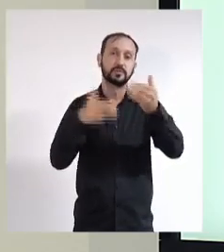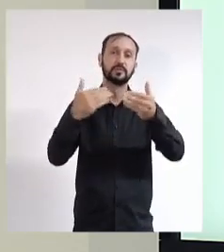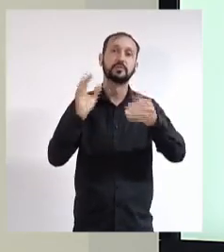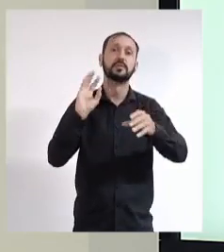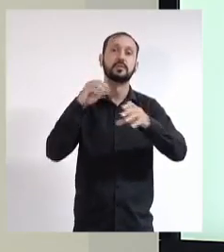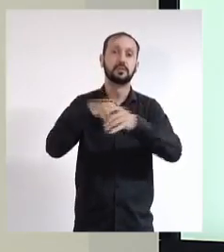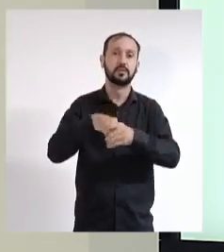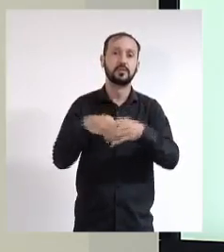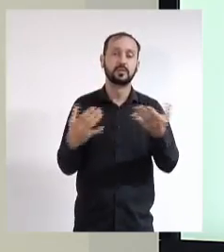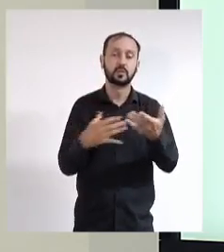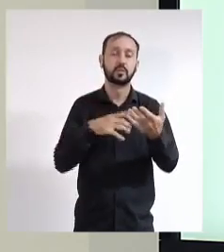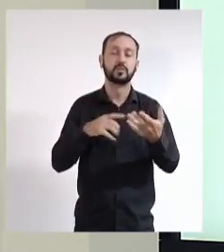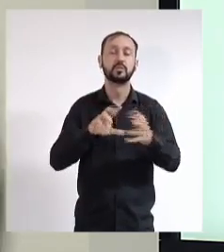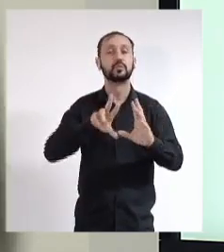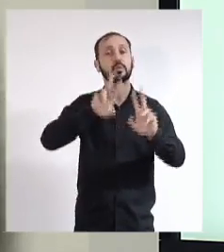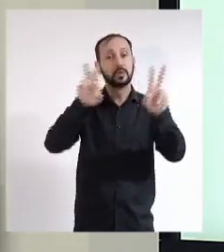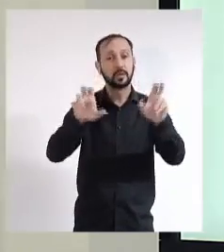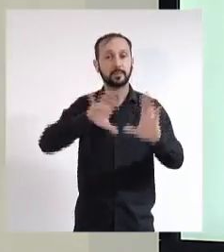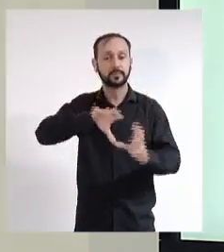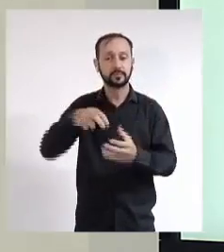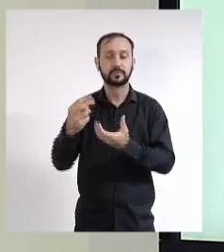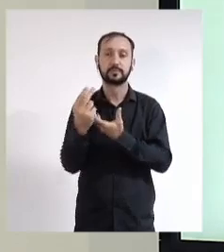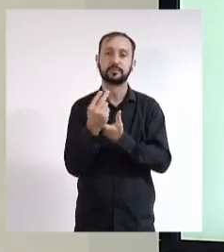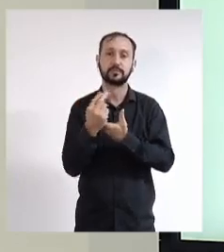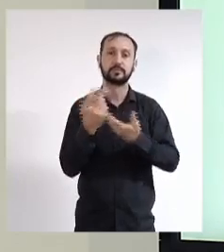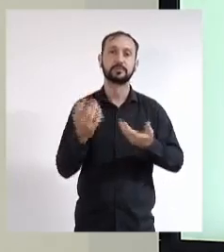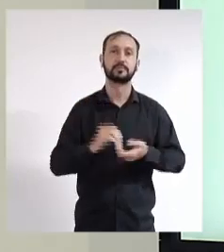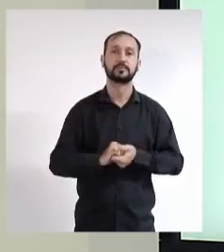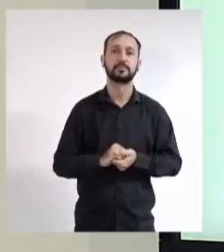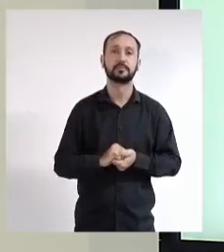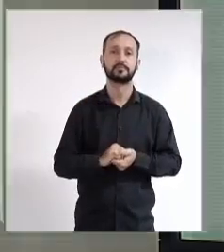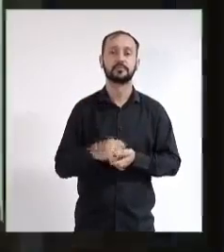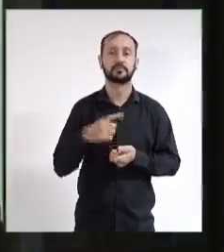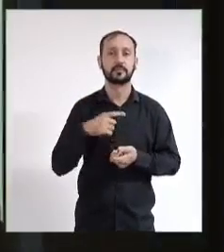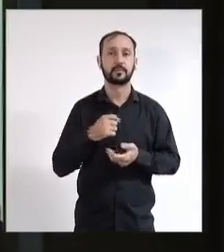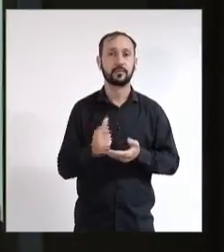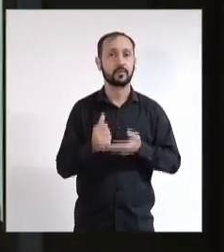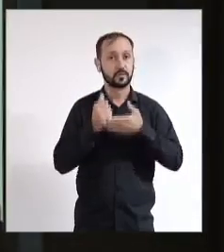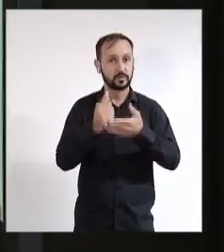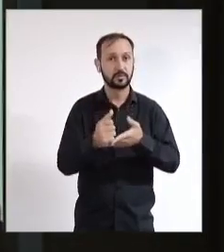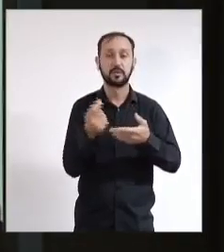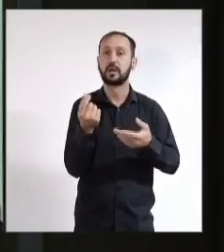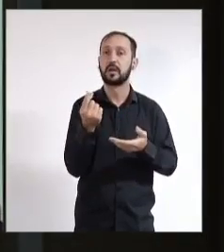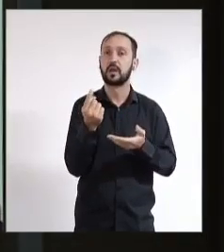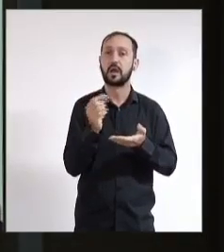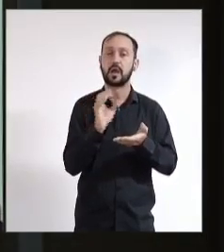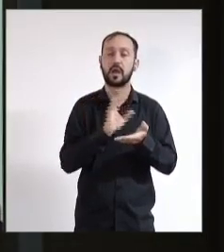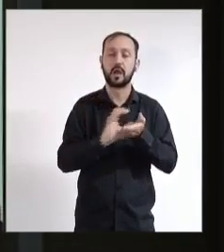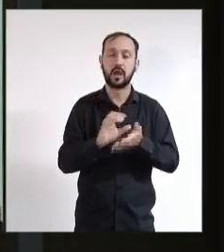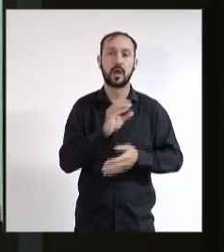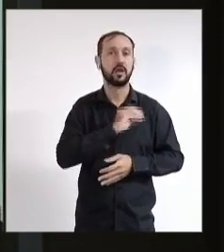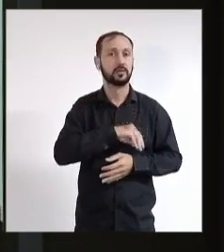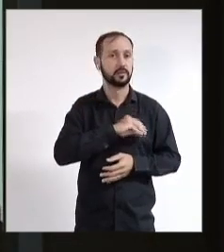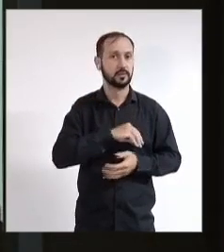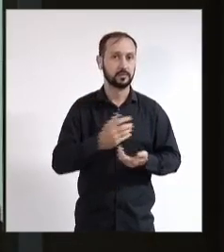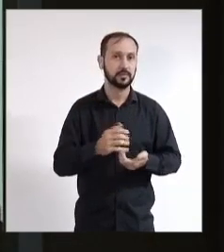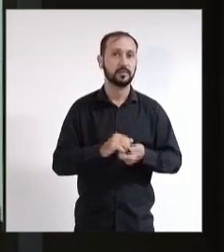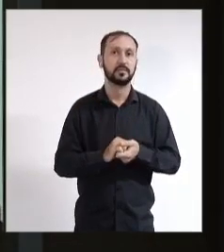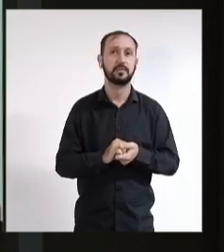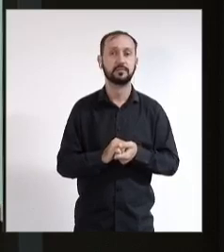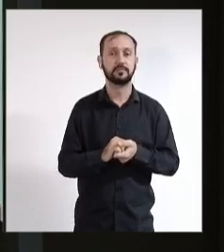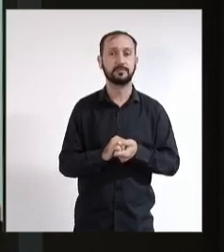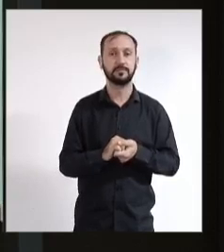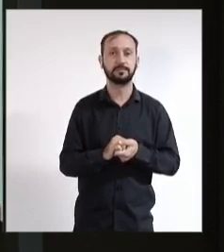do que nós chamamos hoje de sustentabilidade além disso então elas vão ajudar a gerar renda tá pra as